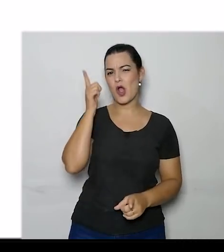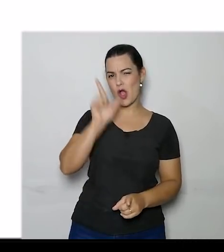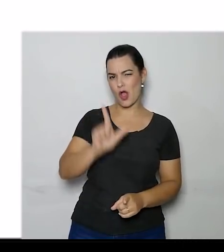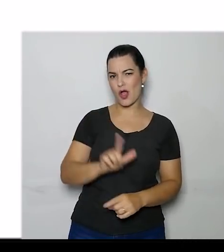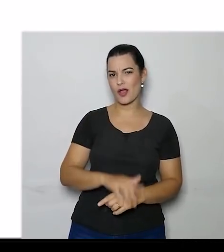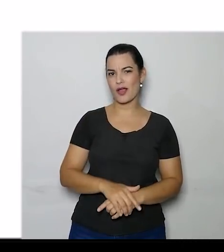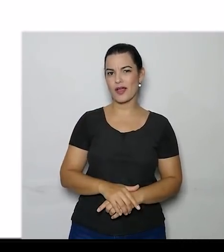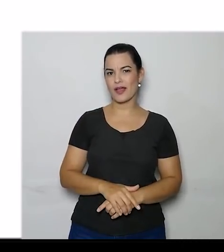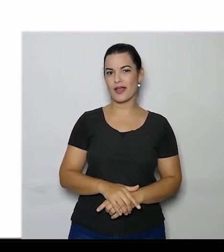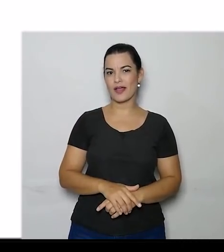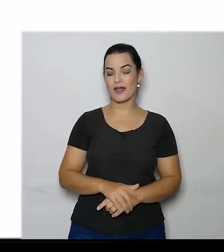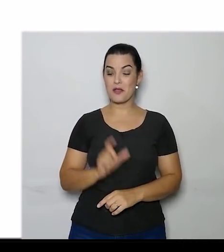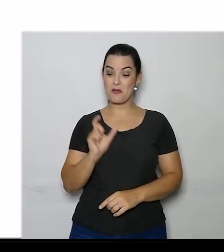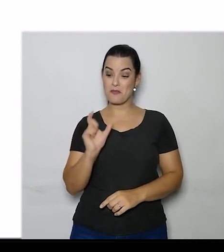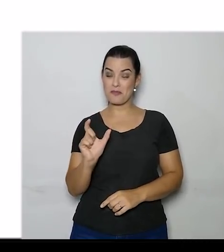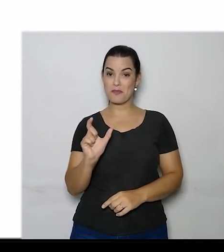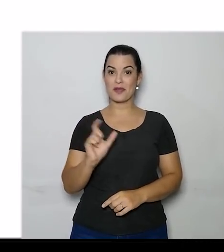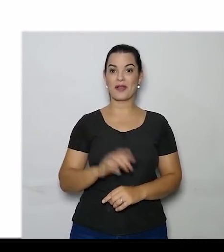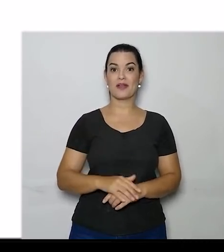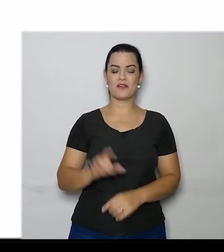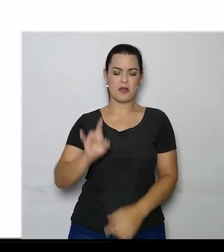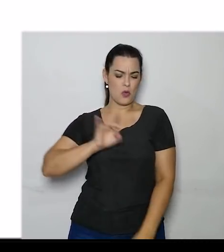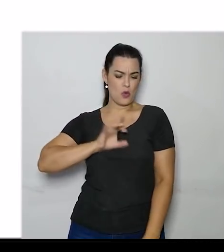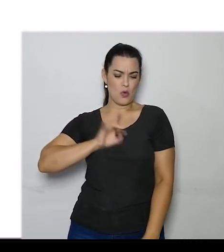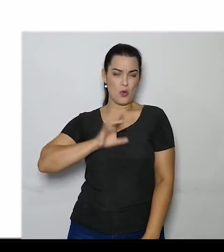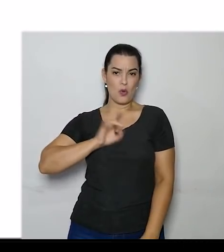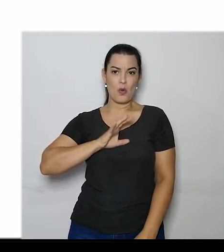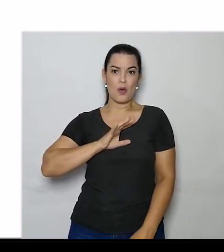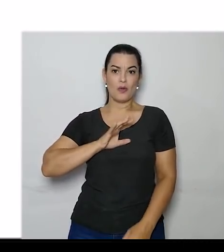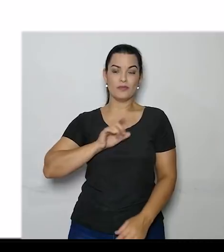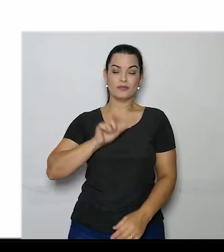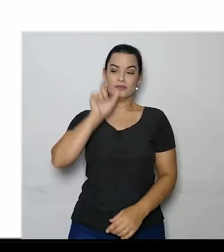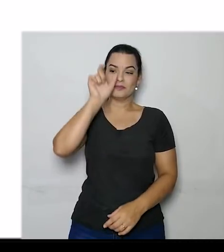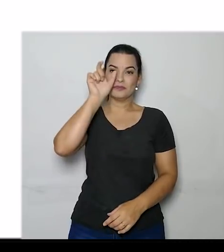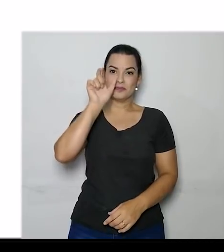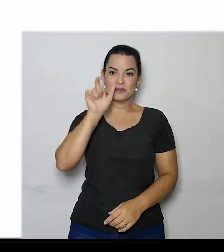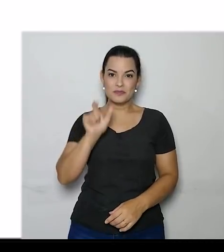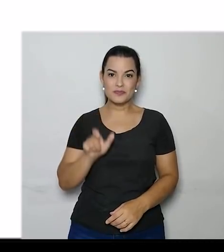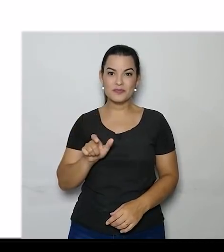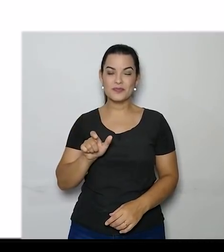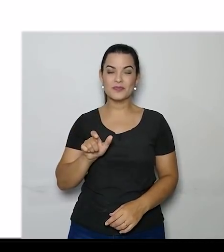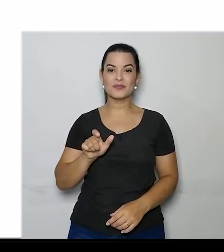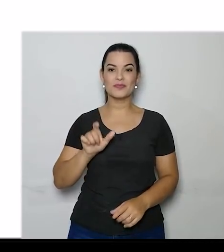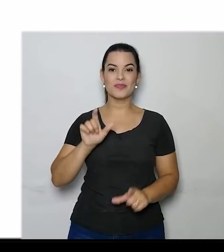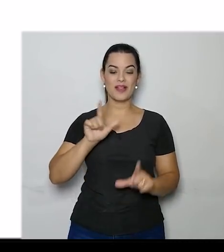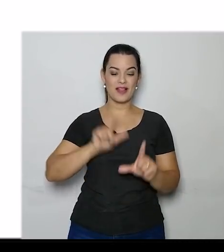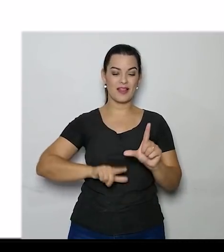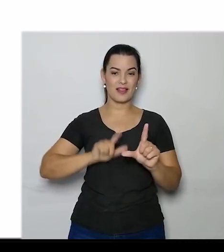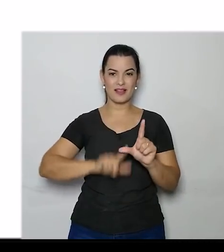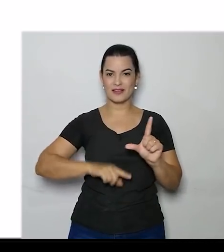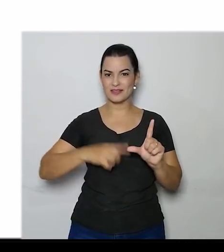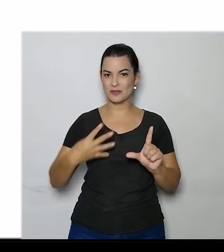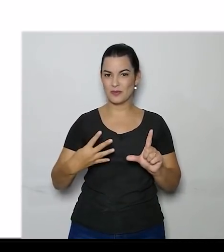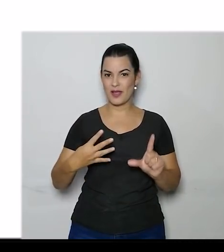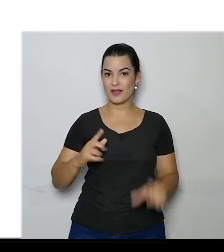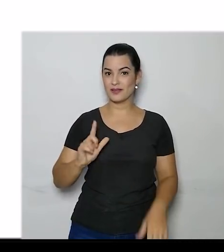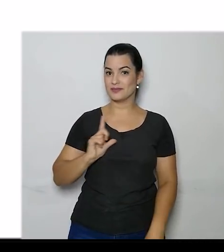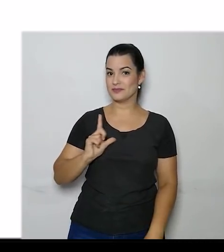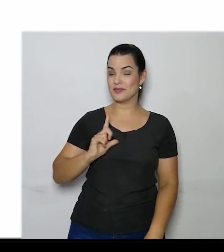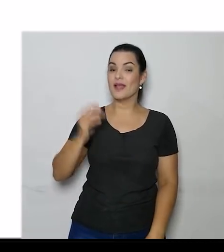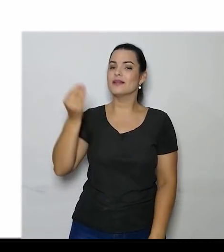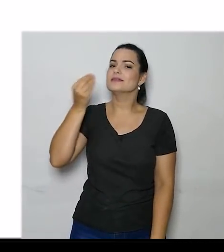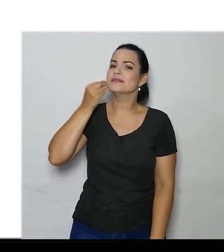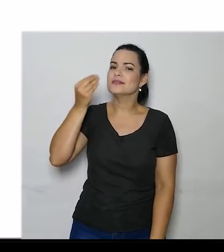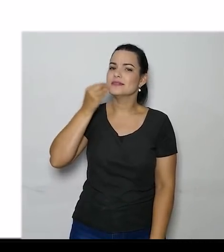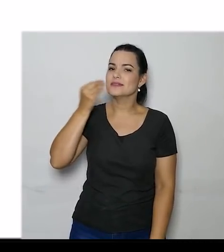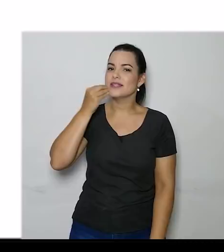palavra medo na coluna de 4 letras? Tente localizar a